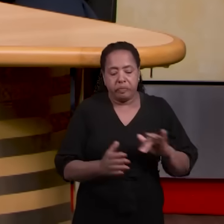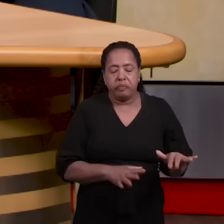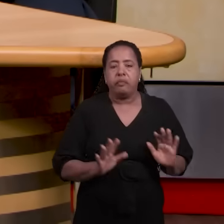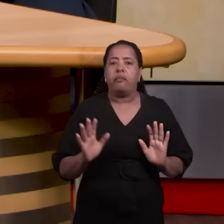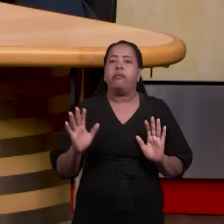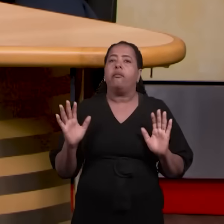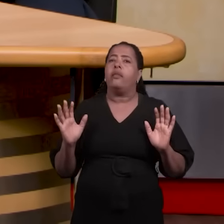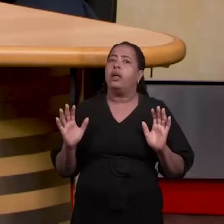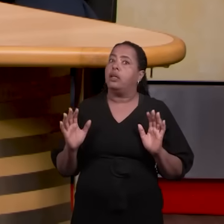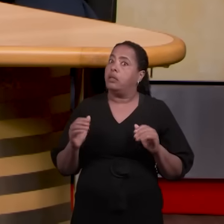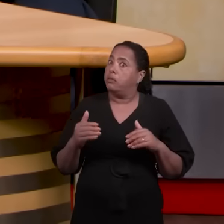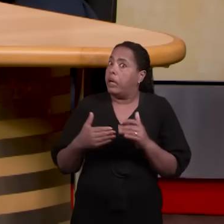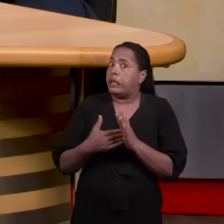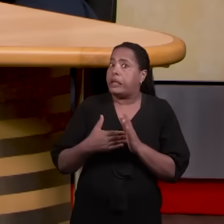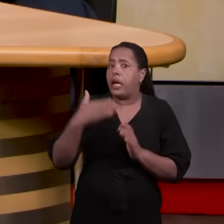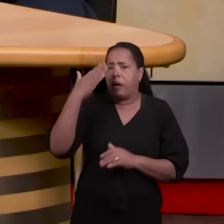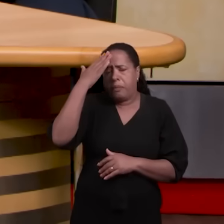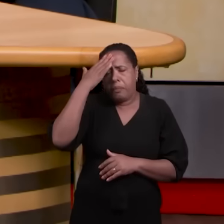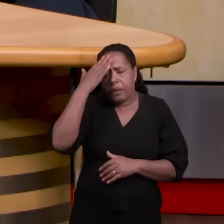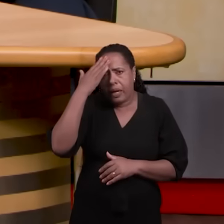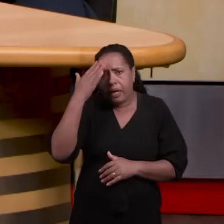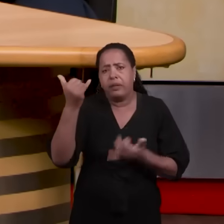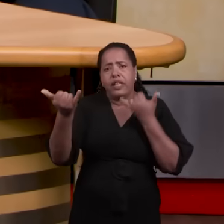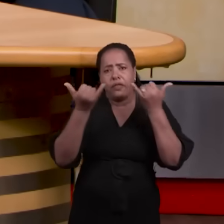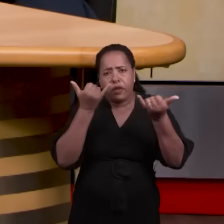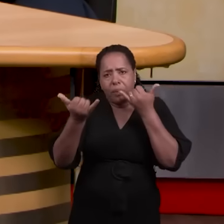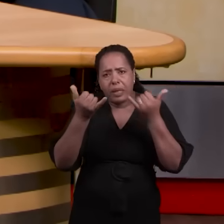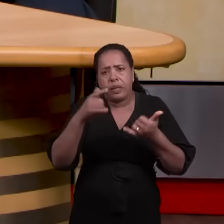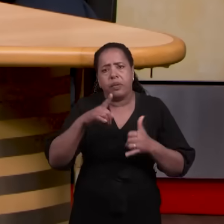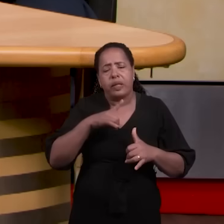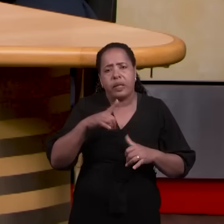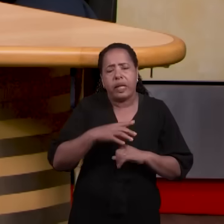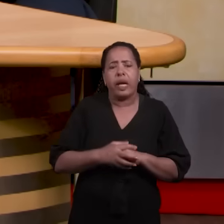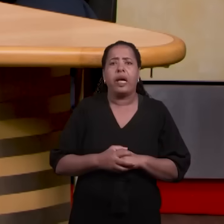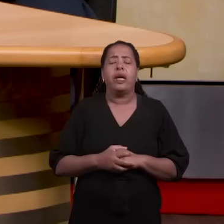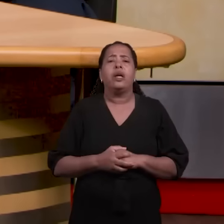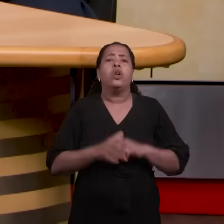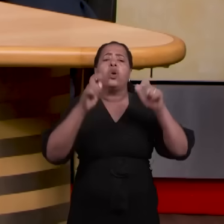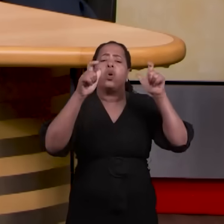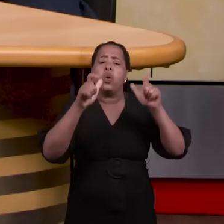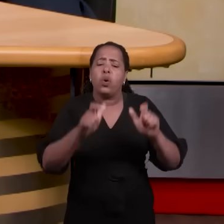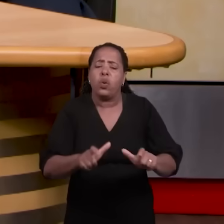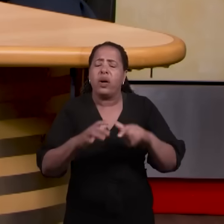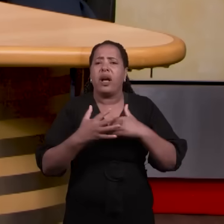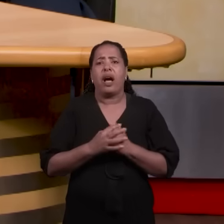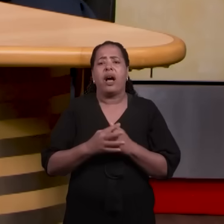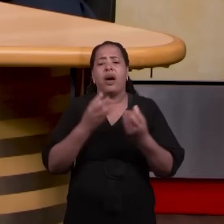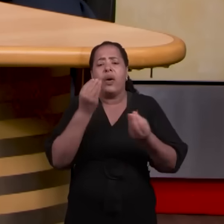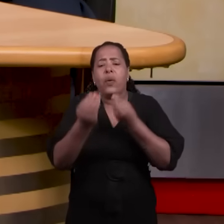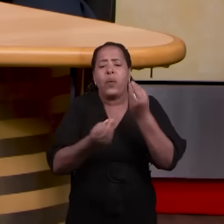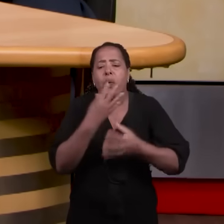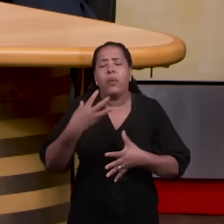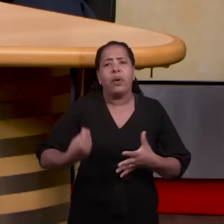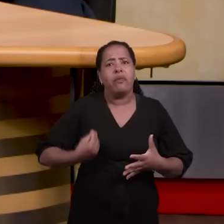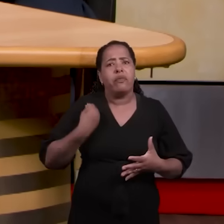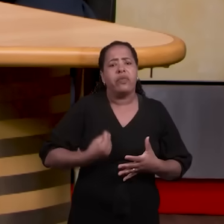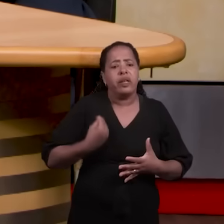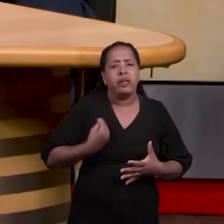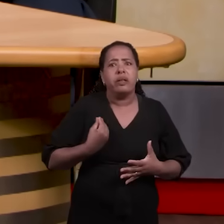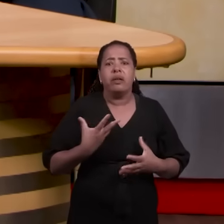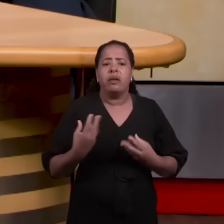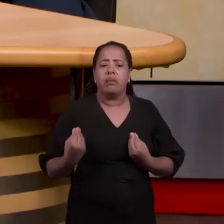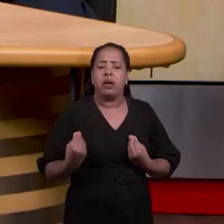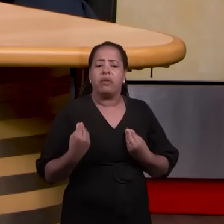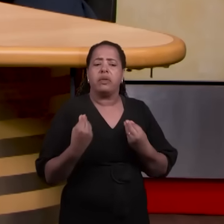Até para saber se o dom é do Senhor, até para saber o local que você está, em que condição você